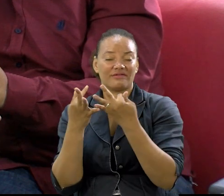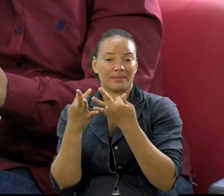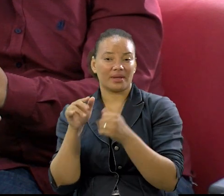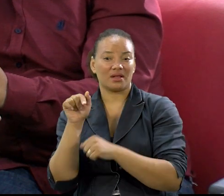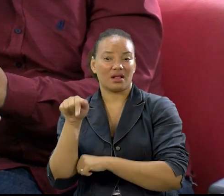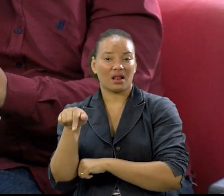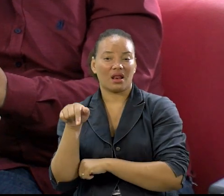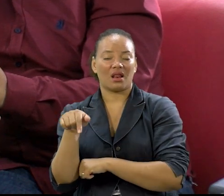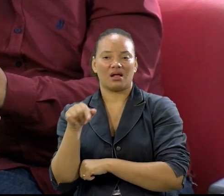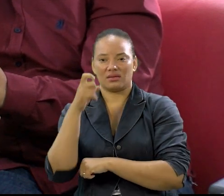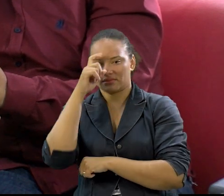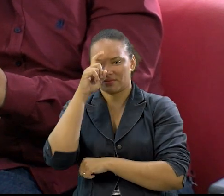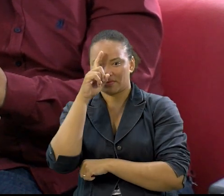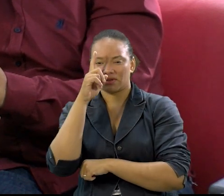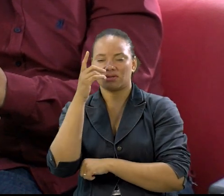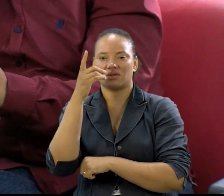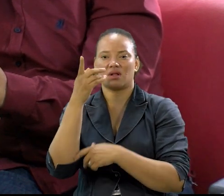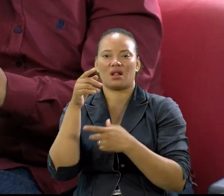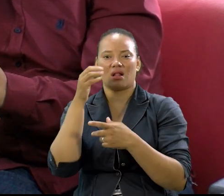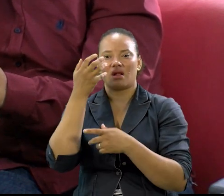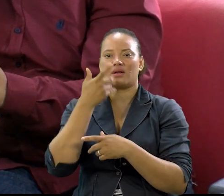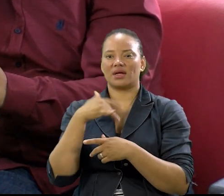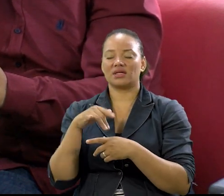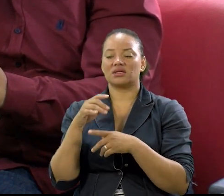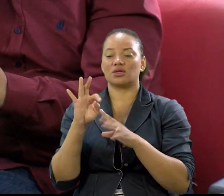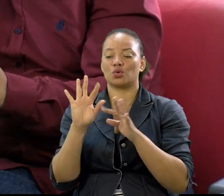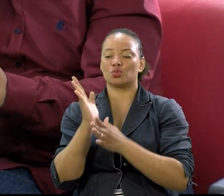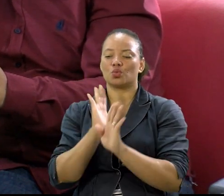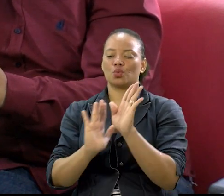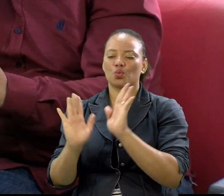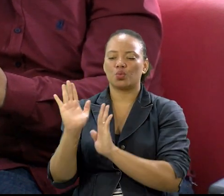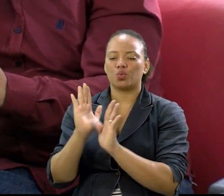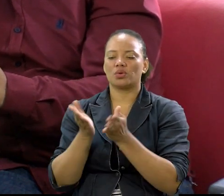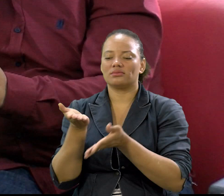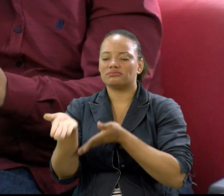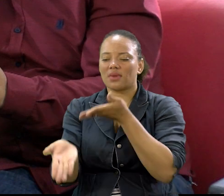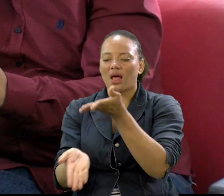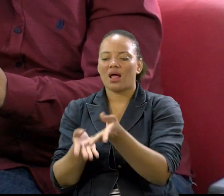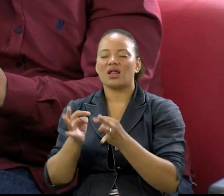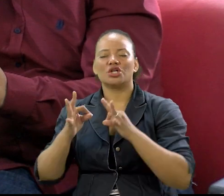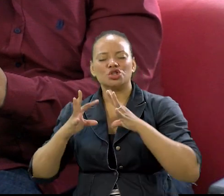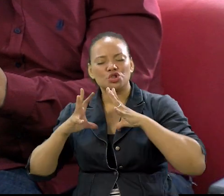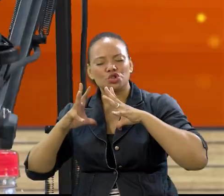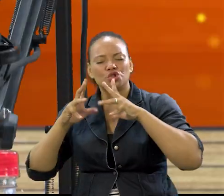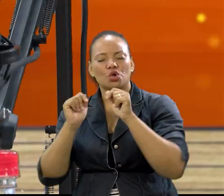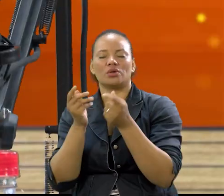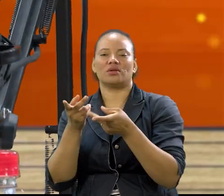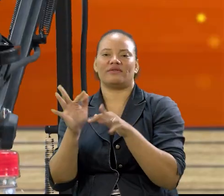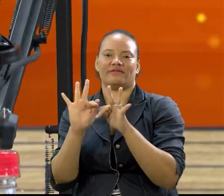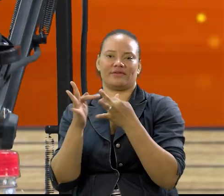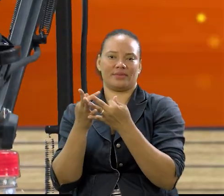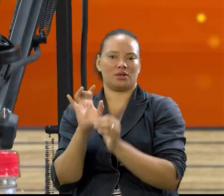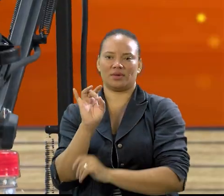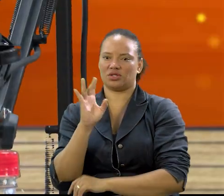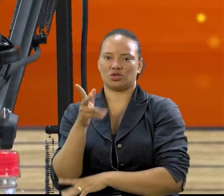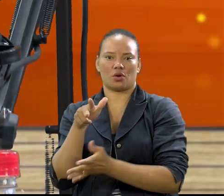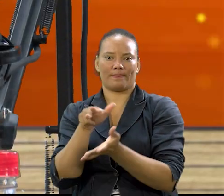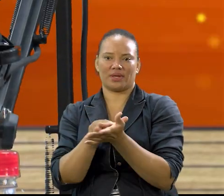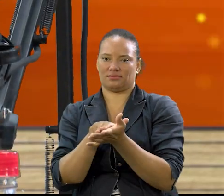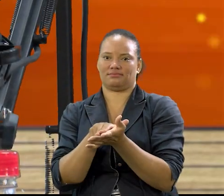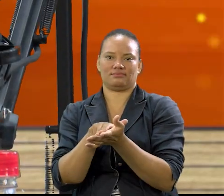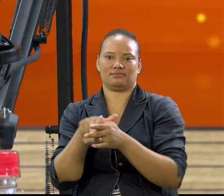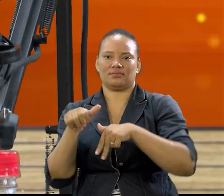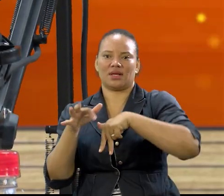no cos a gente não cuida só de criança a gente acaba cuidando da família como um todo porque quando se trata de paciente